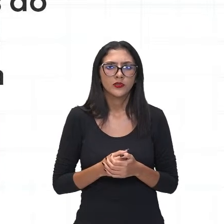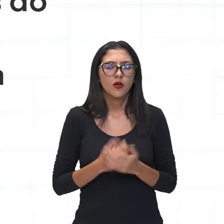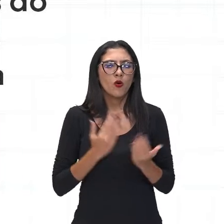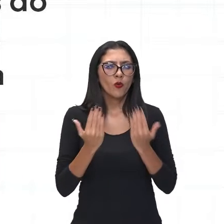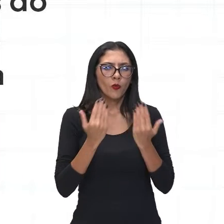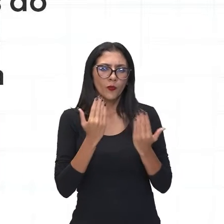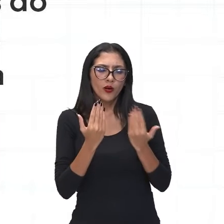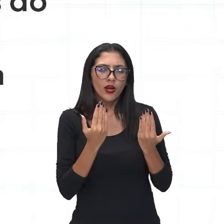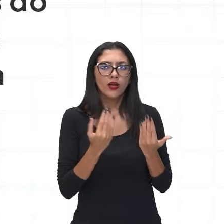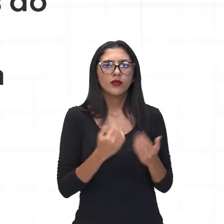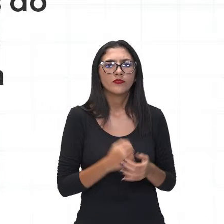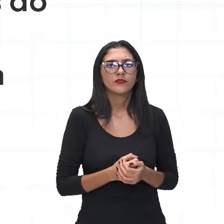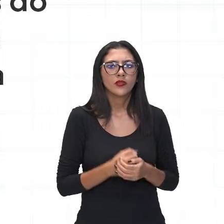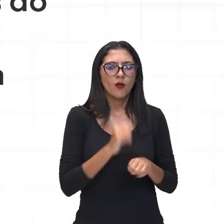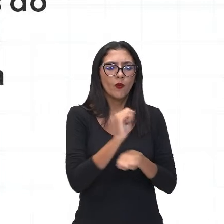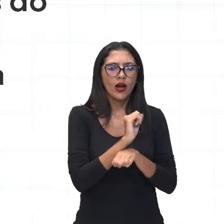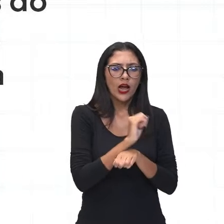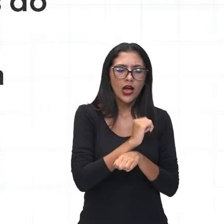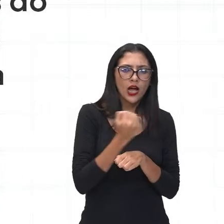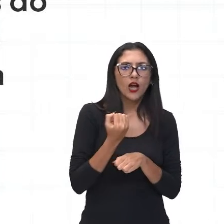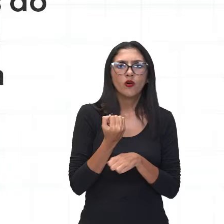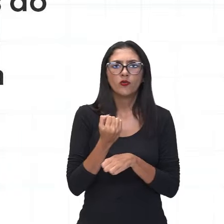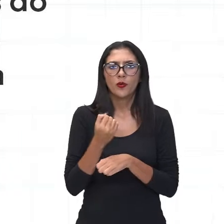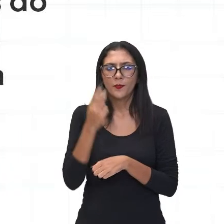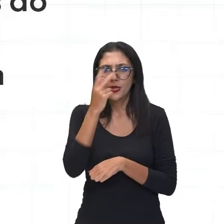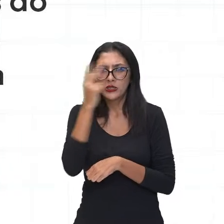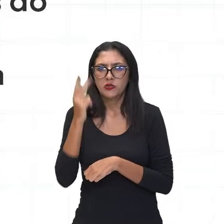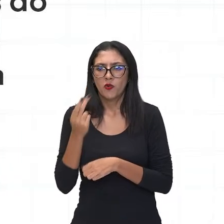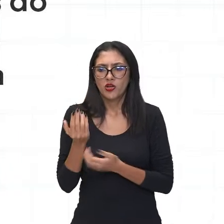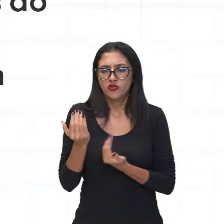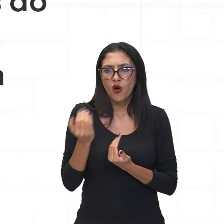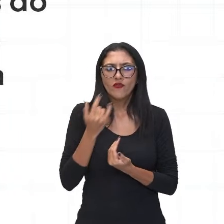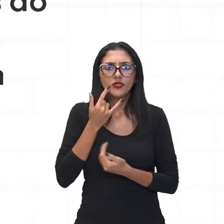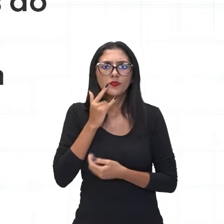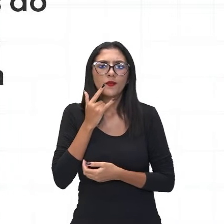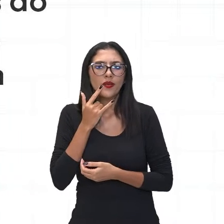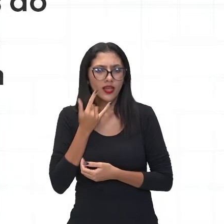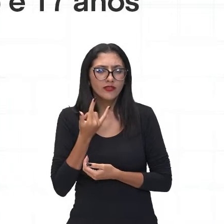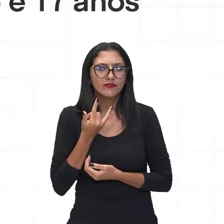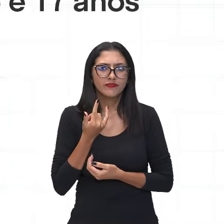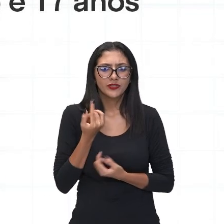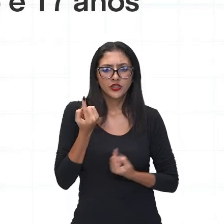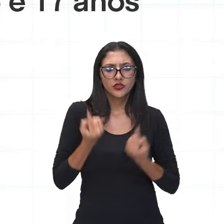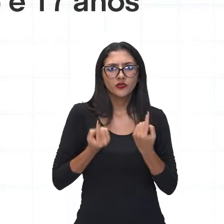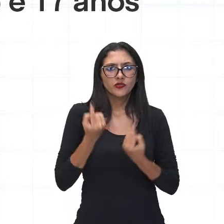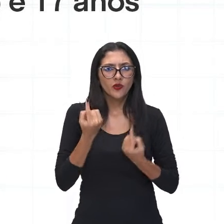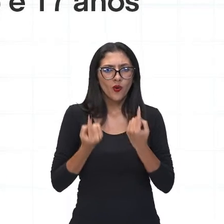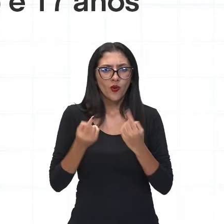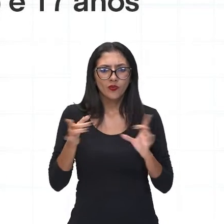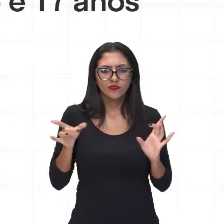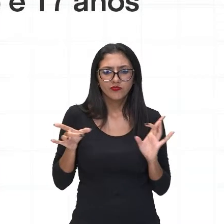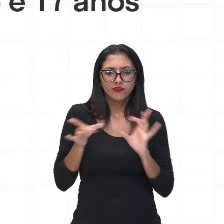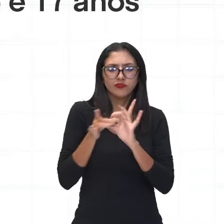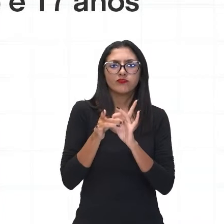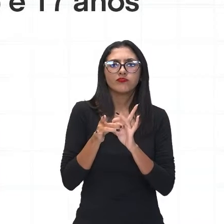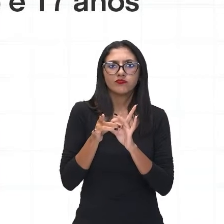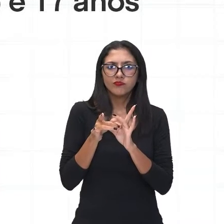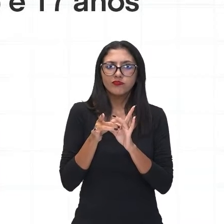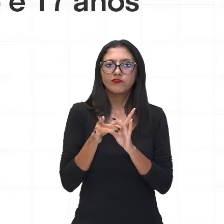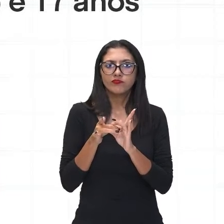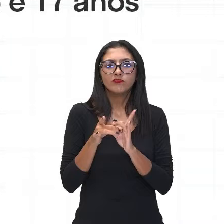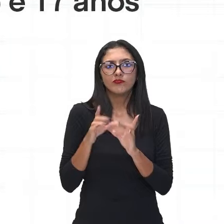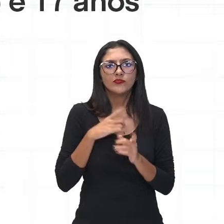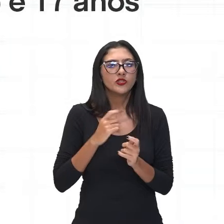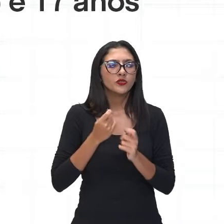e a indústria de bebidas. O pesado lobby desses dois, certo? Essa palavra lobby aí é a ideia de campanha.